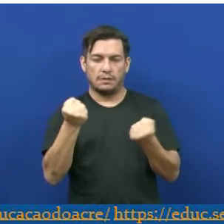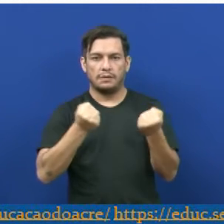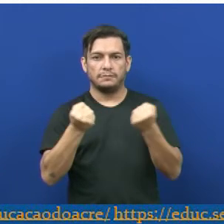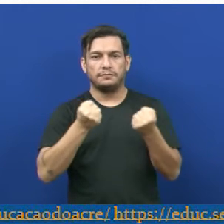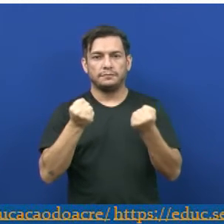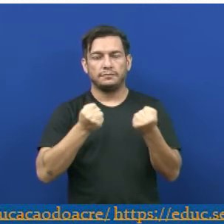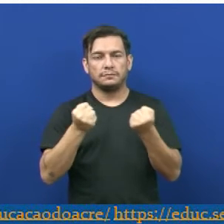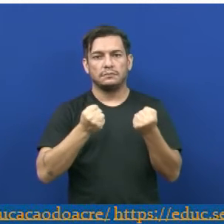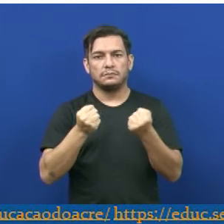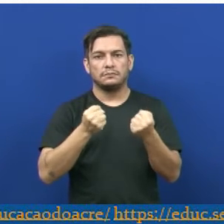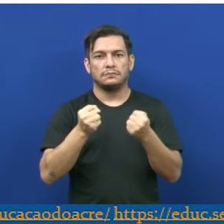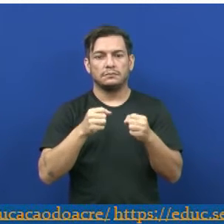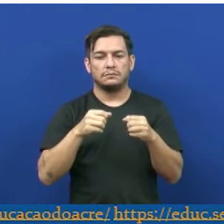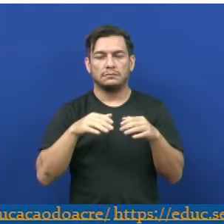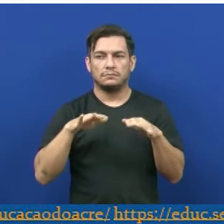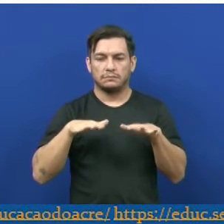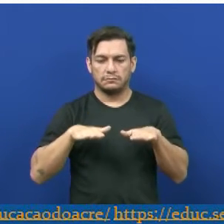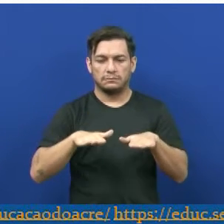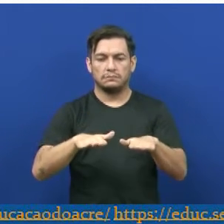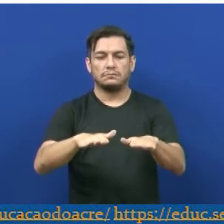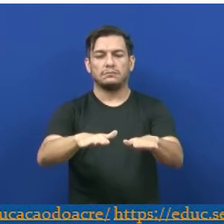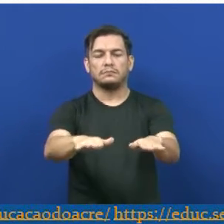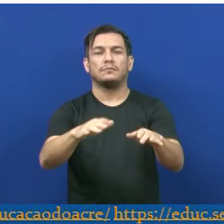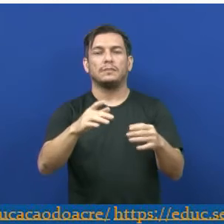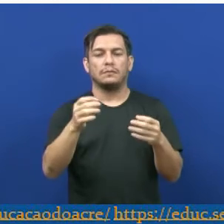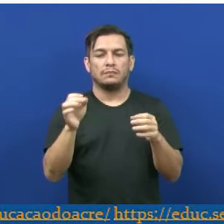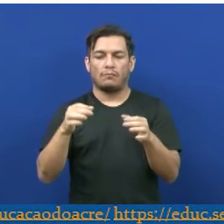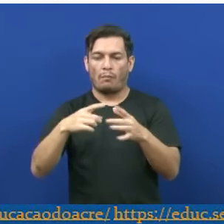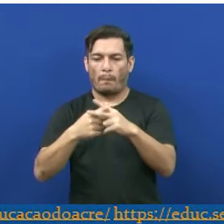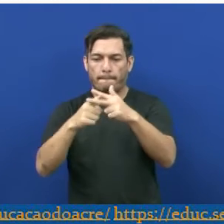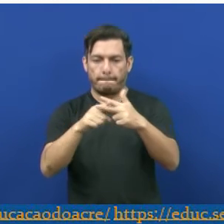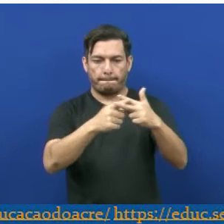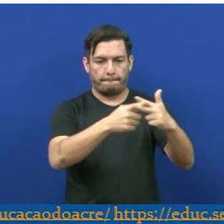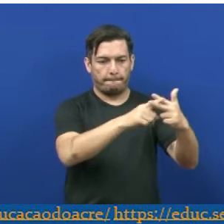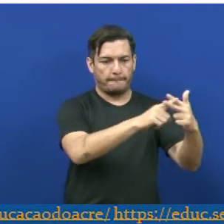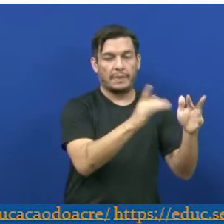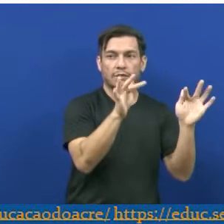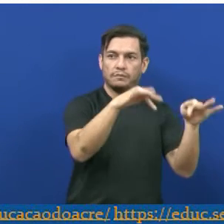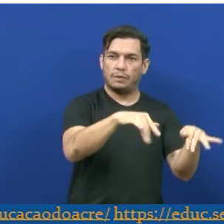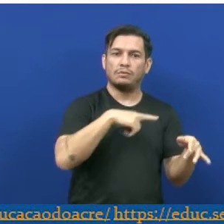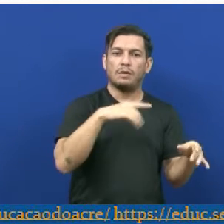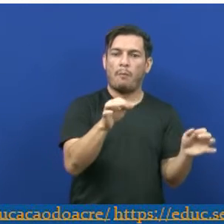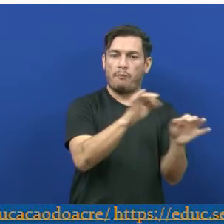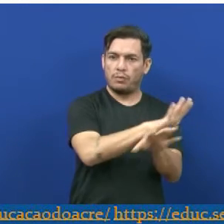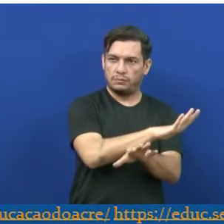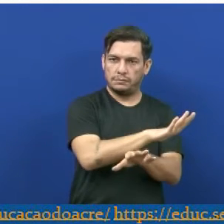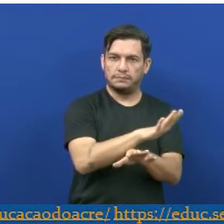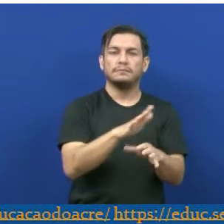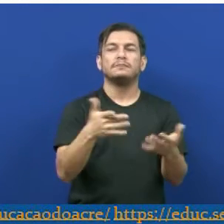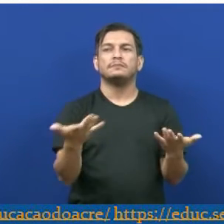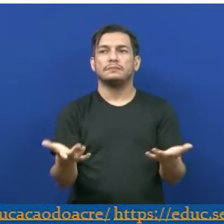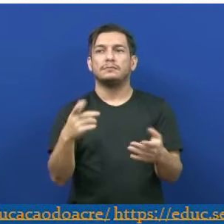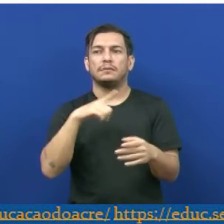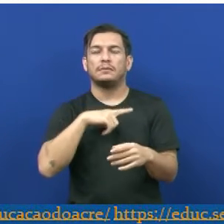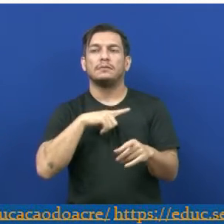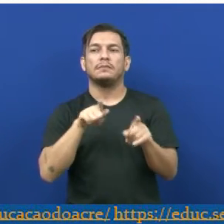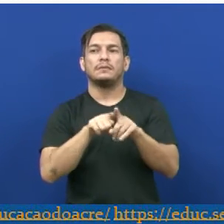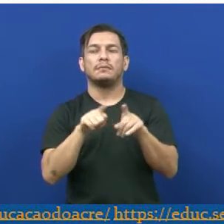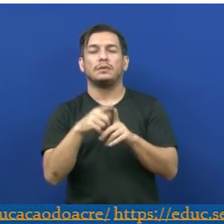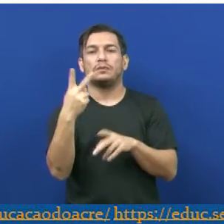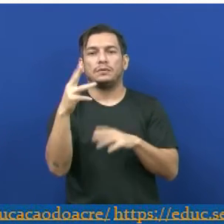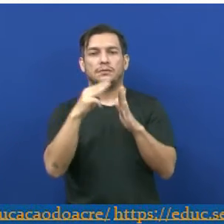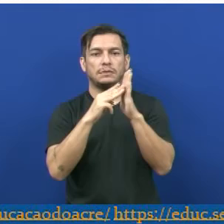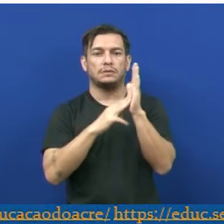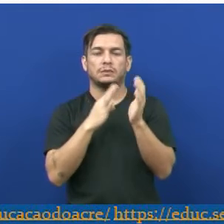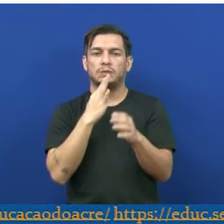ao longo de uma esteira, ele vai sendo montado aos poucos e ao final dela você vai ter esse material completamente pronto. E nós temos dois métodos